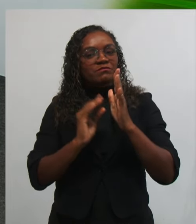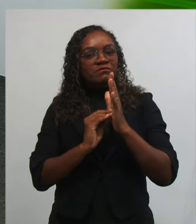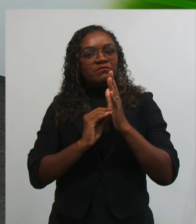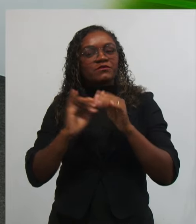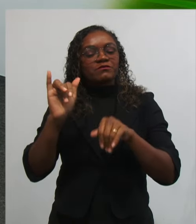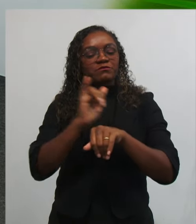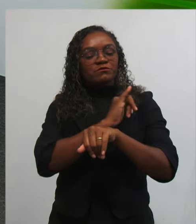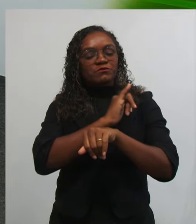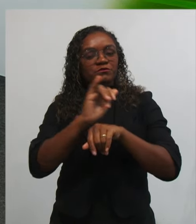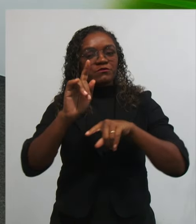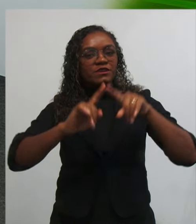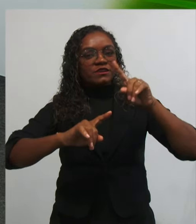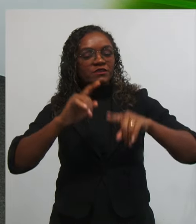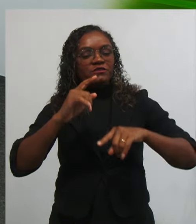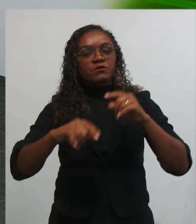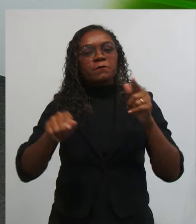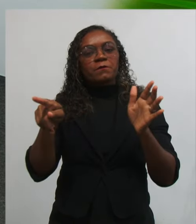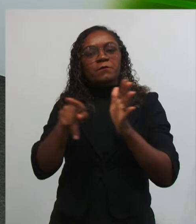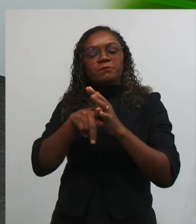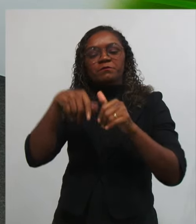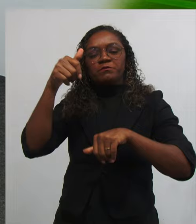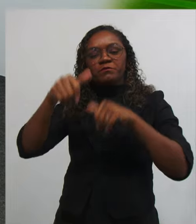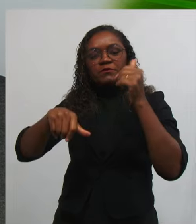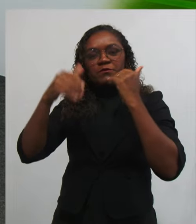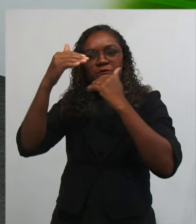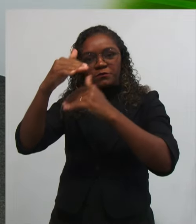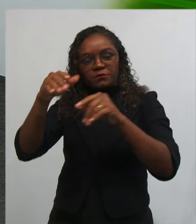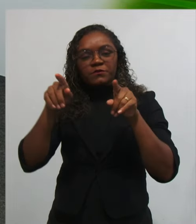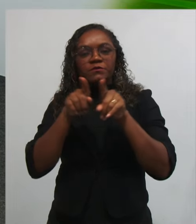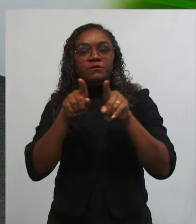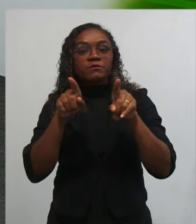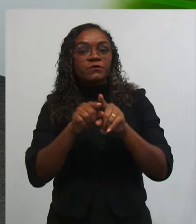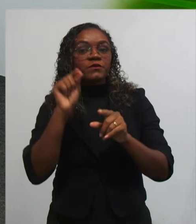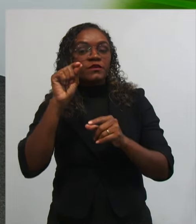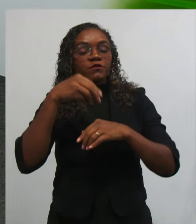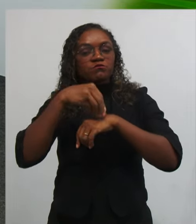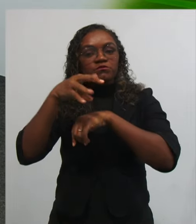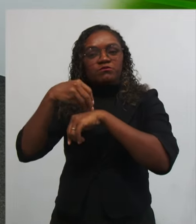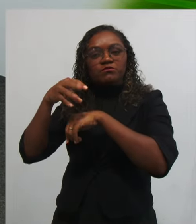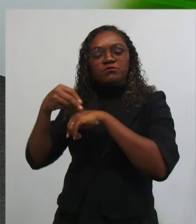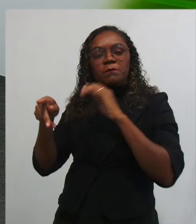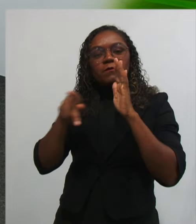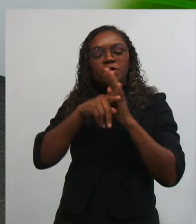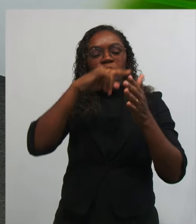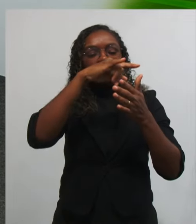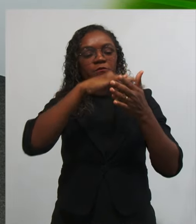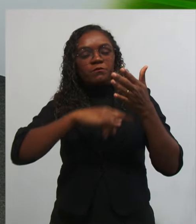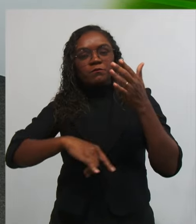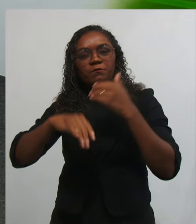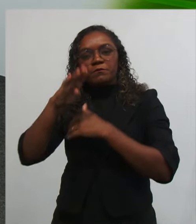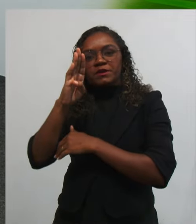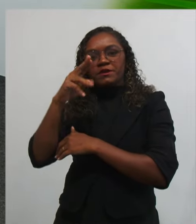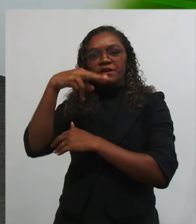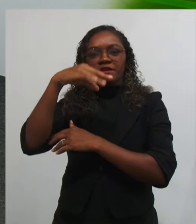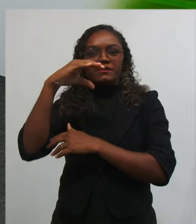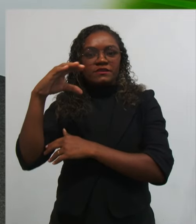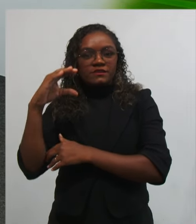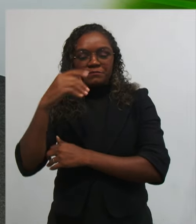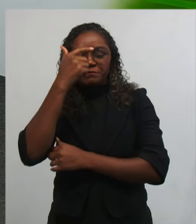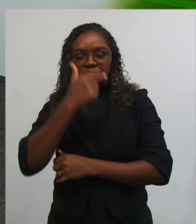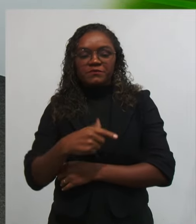avaliação e orientações da base Nacional curricular comum Eu sou a professora Rosa